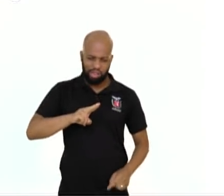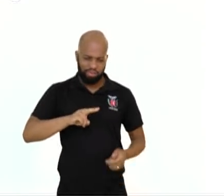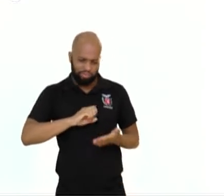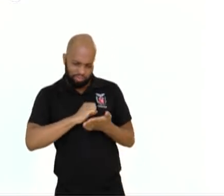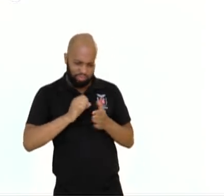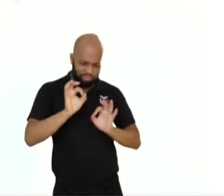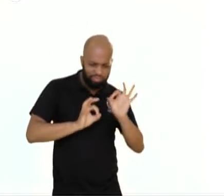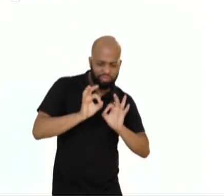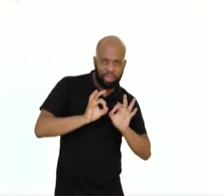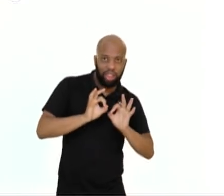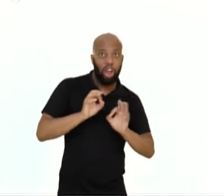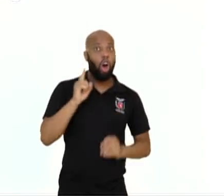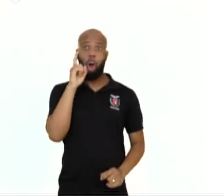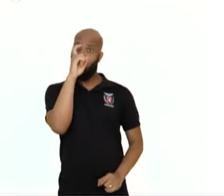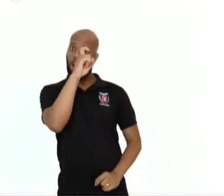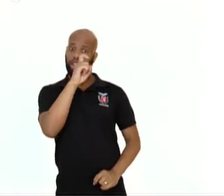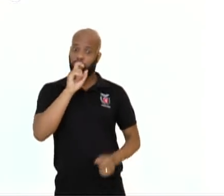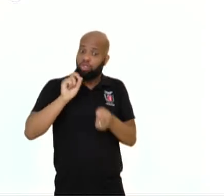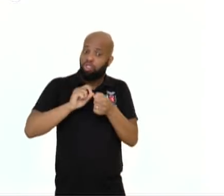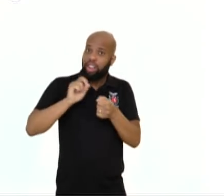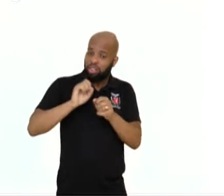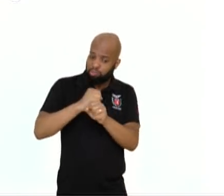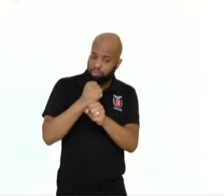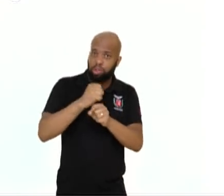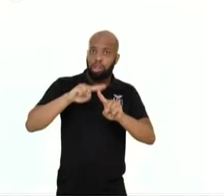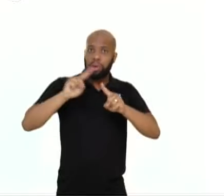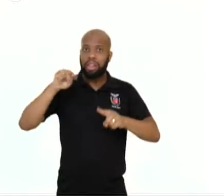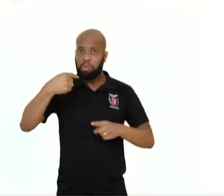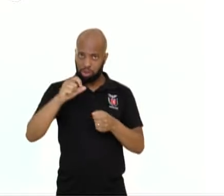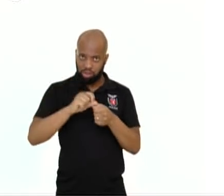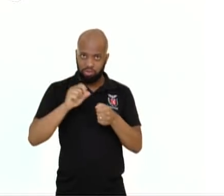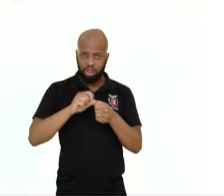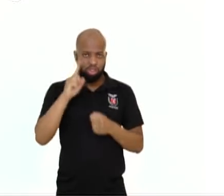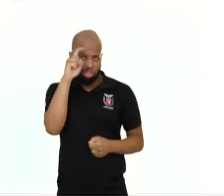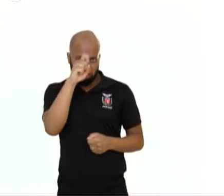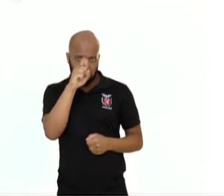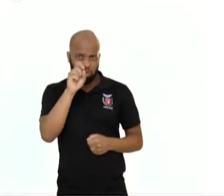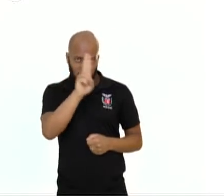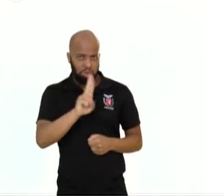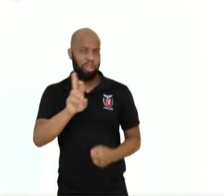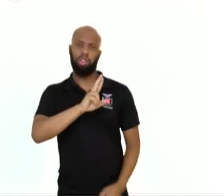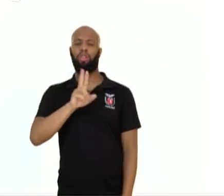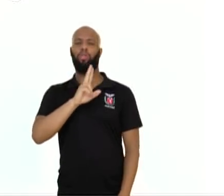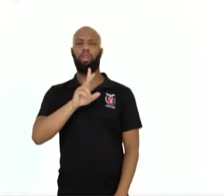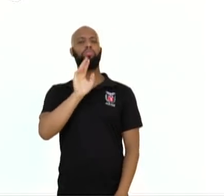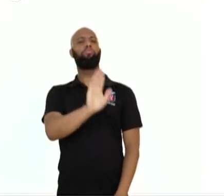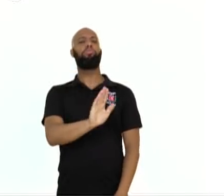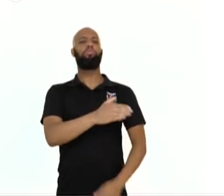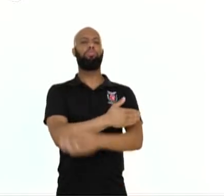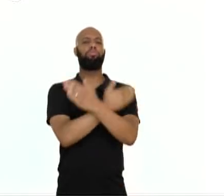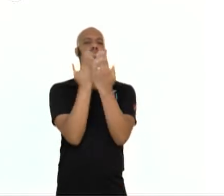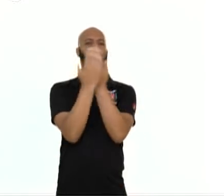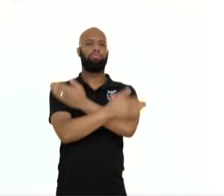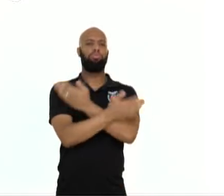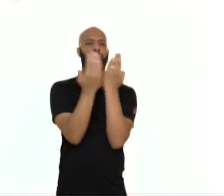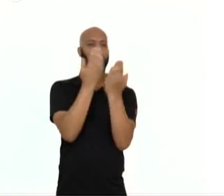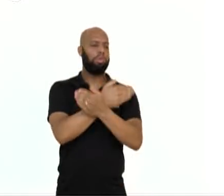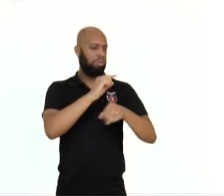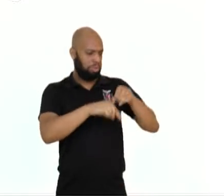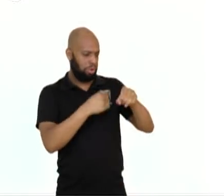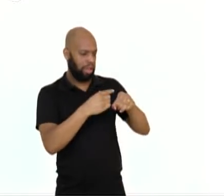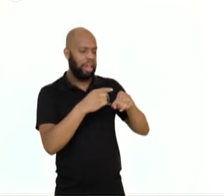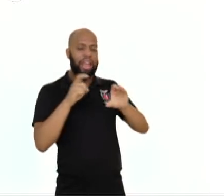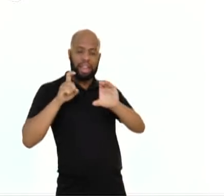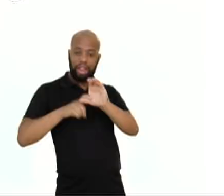certa dificuldade de ser montado, mas depois de montado não tem nenhuma dificuldade de manusear, né? Dependem de recursos restritos a